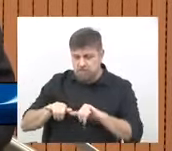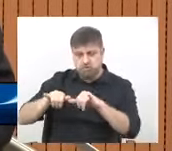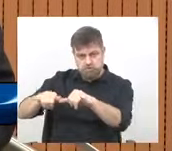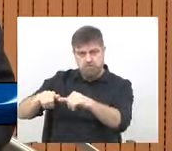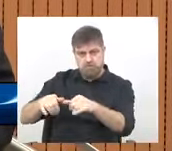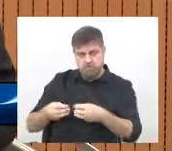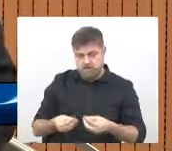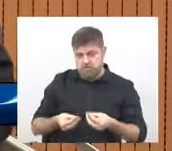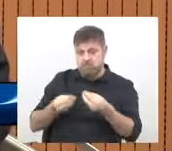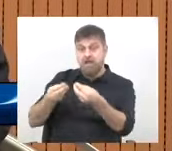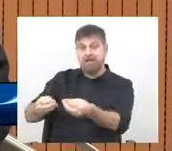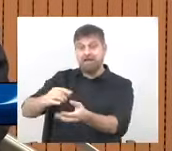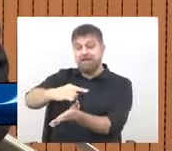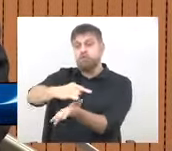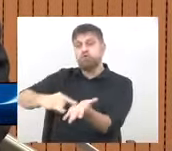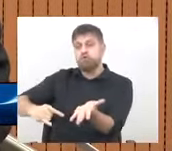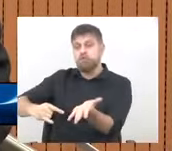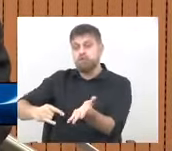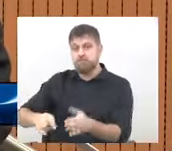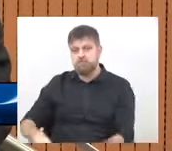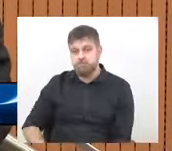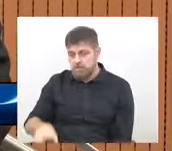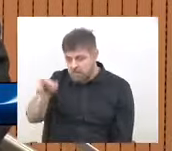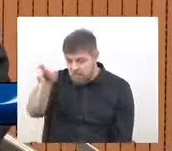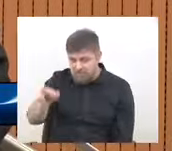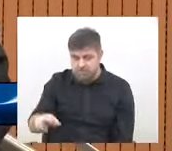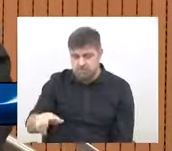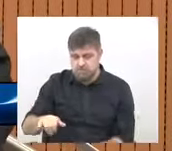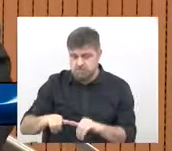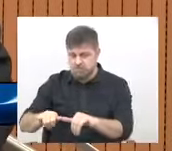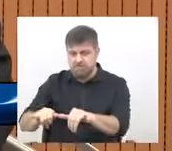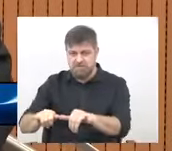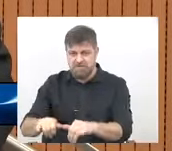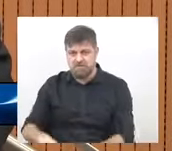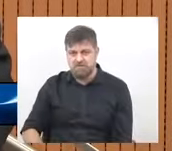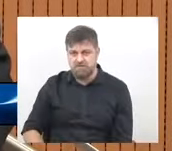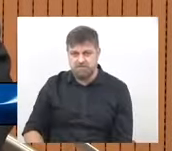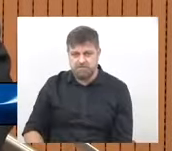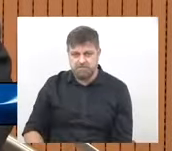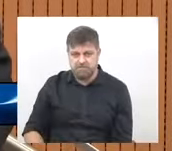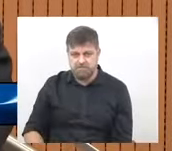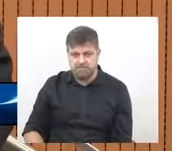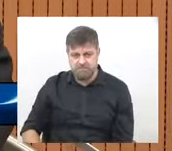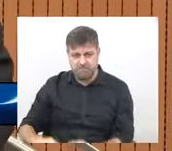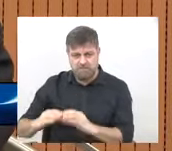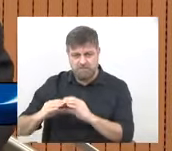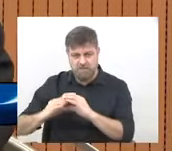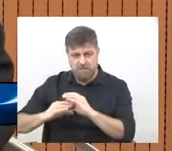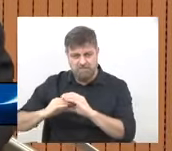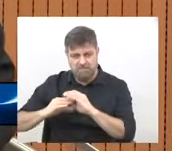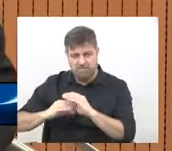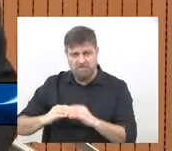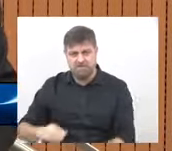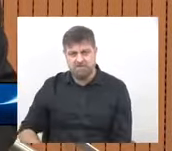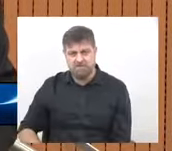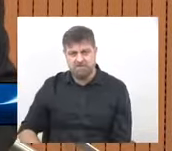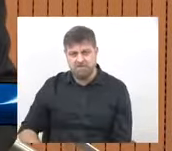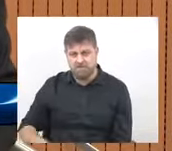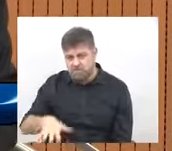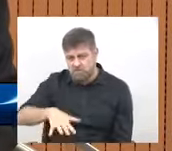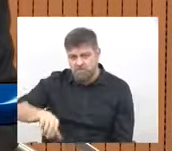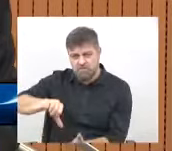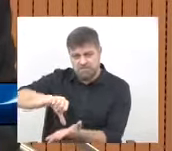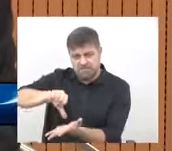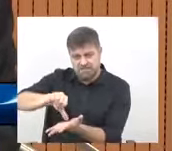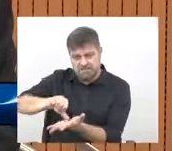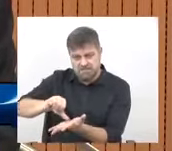e, especificamente, ao próprio repúdio que o hipermercado fez contra o Centro de Zoonoses de Osasco.